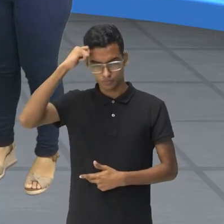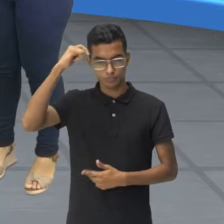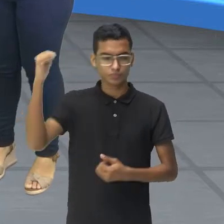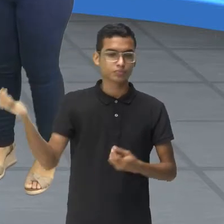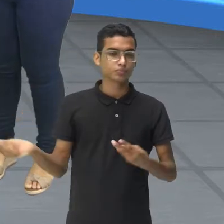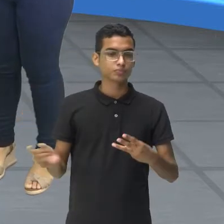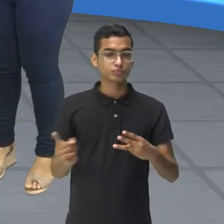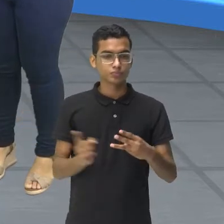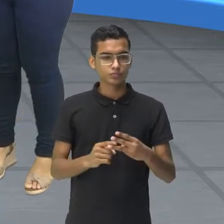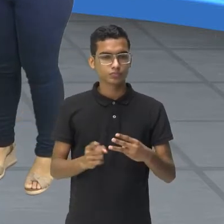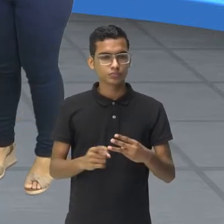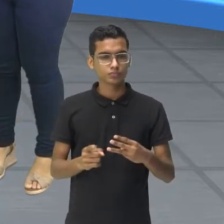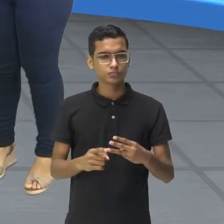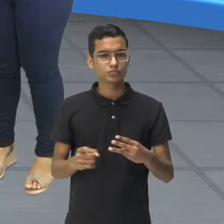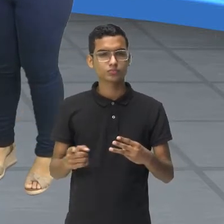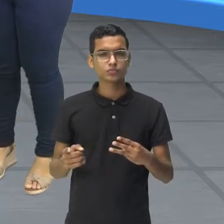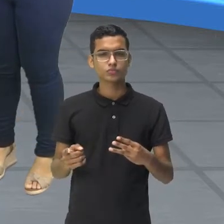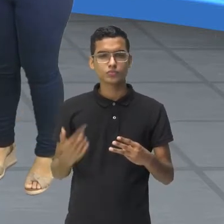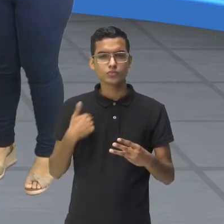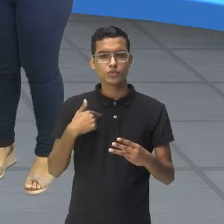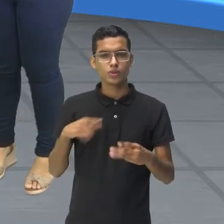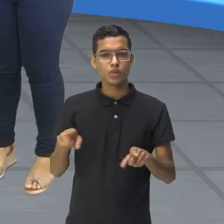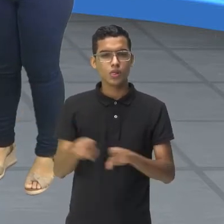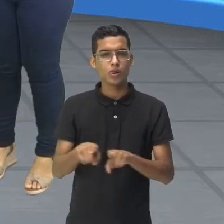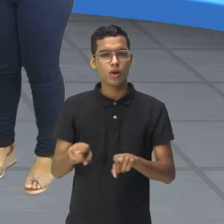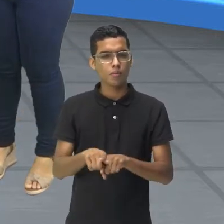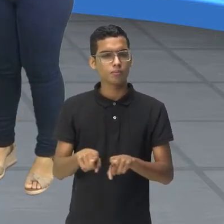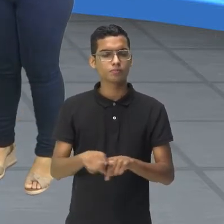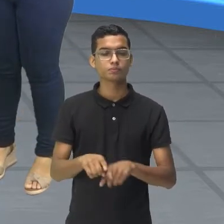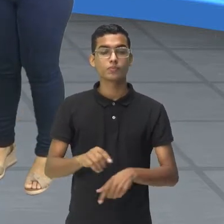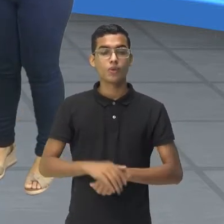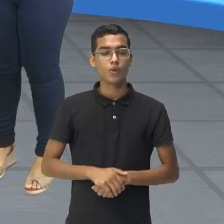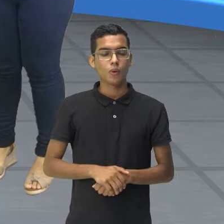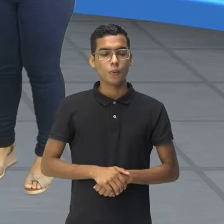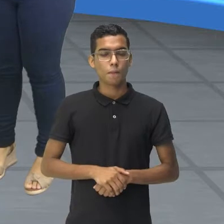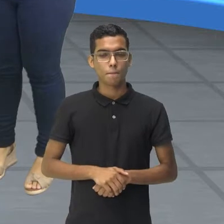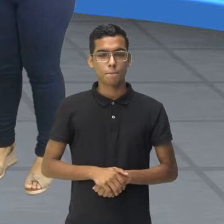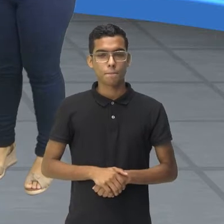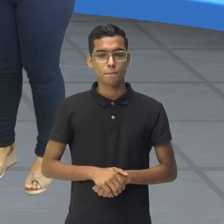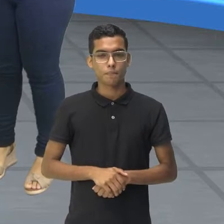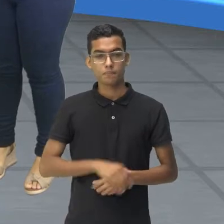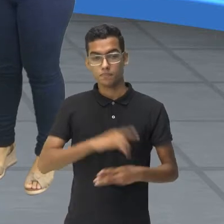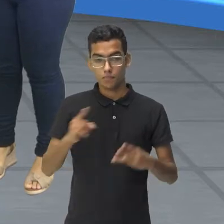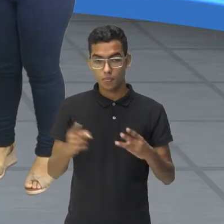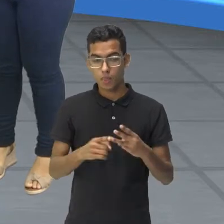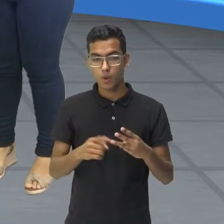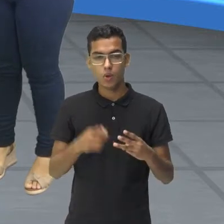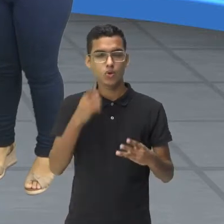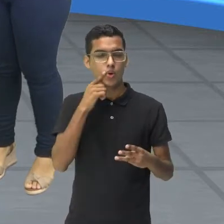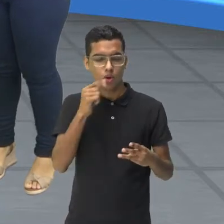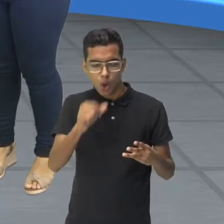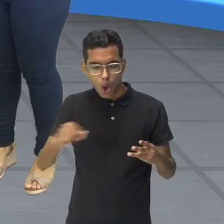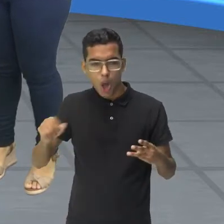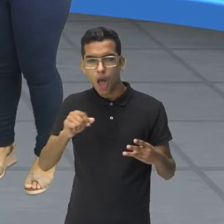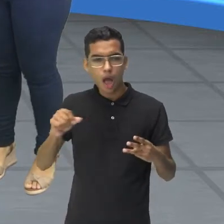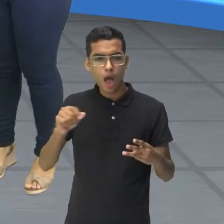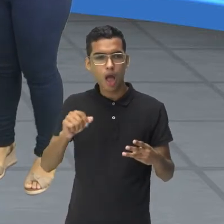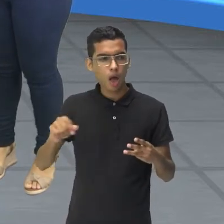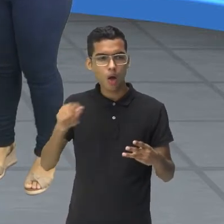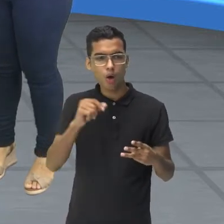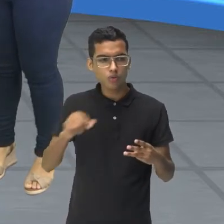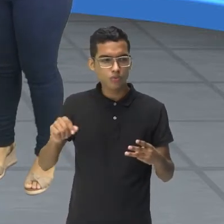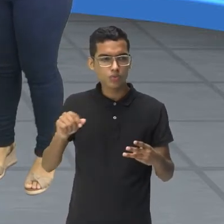também como principal, como um fator que pode piorar essa questão, o elevado consumo de sal,